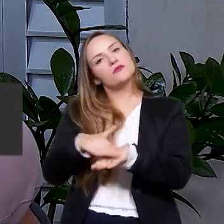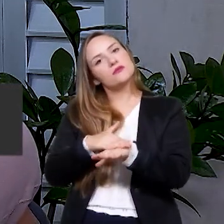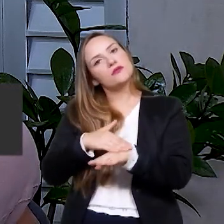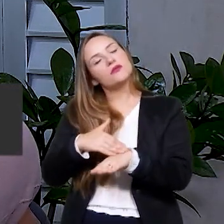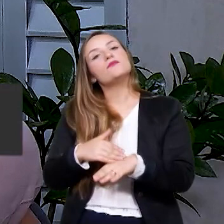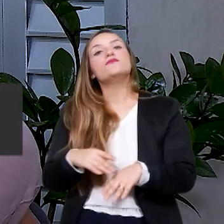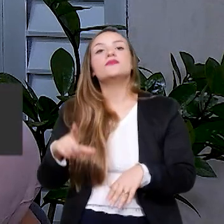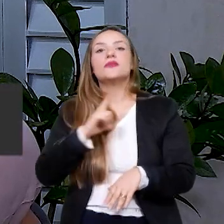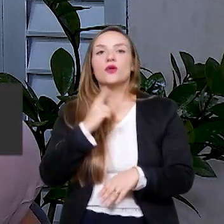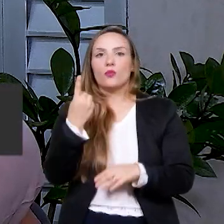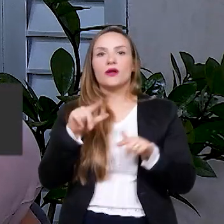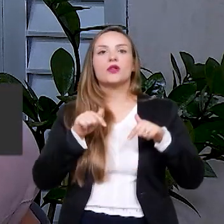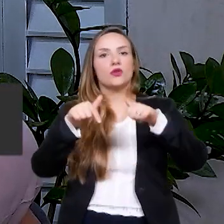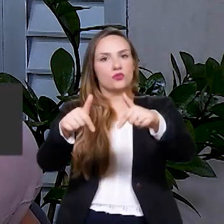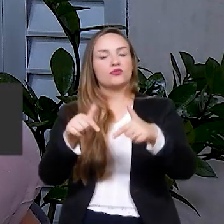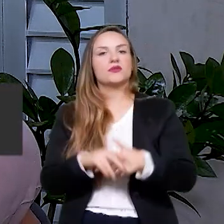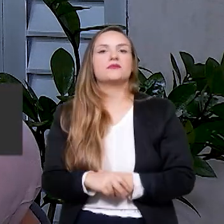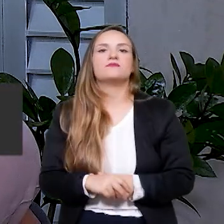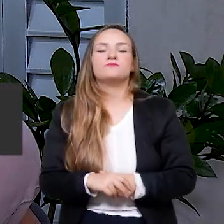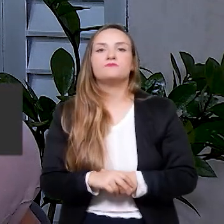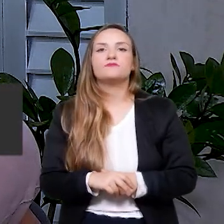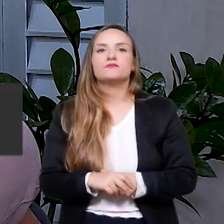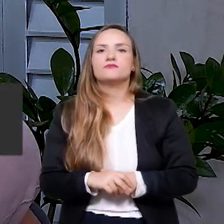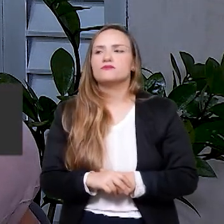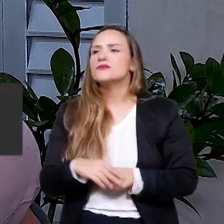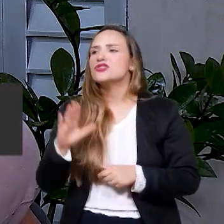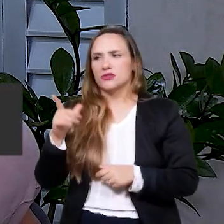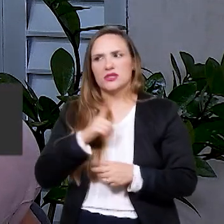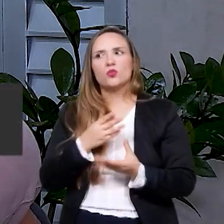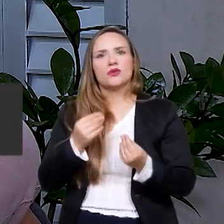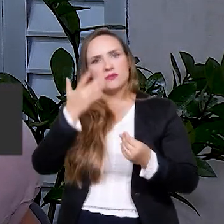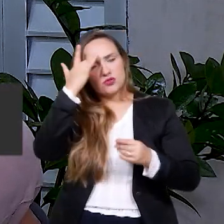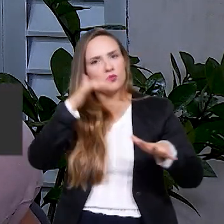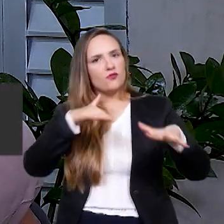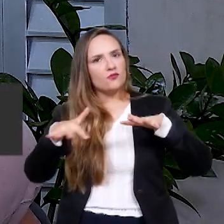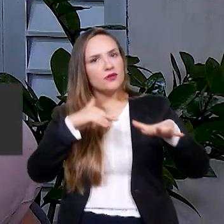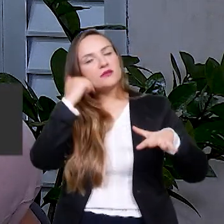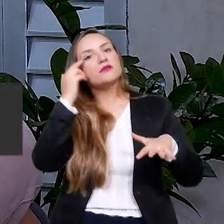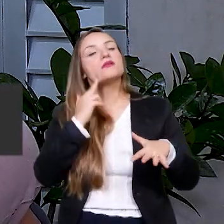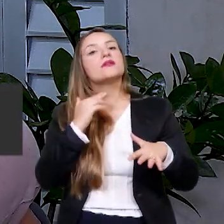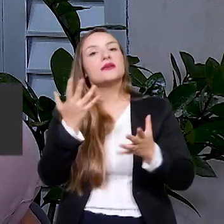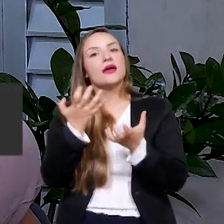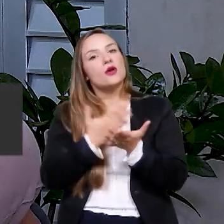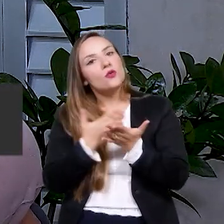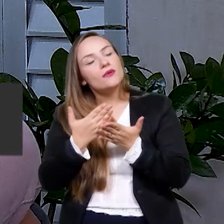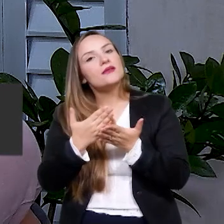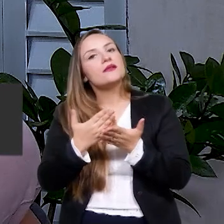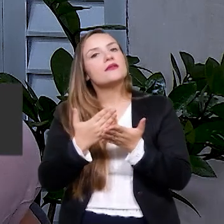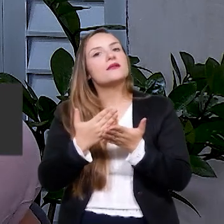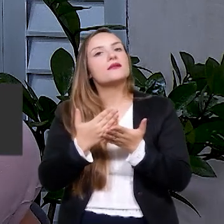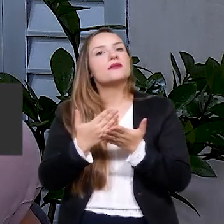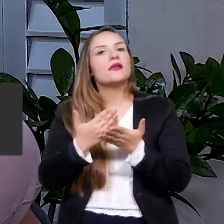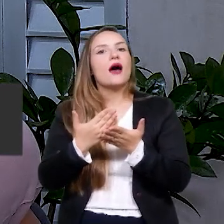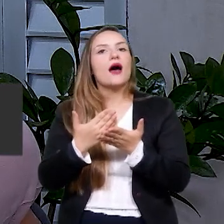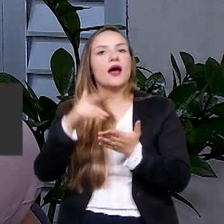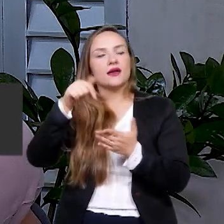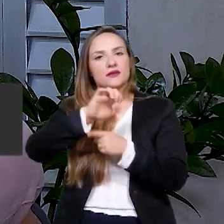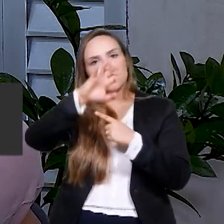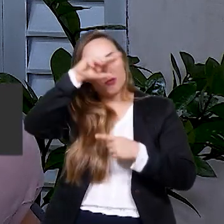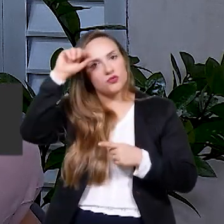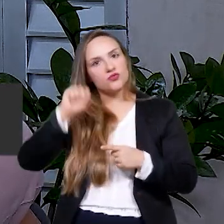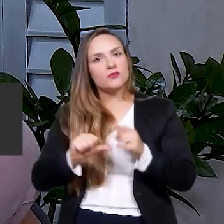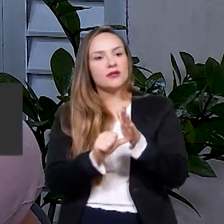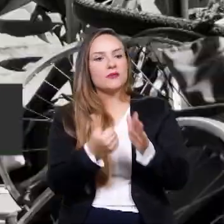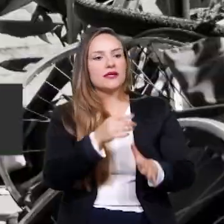verdade, várias pessoas do movimento negro, por exemplo, para implantar no Mato Grosso do Sul a primeira delegacia de combate a crimes raciais. Tem